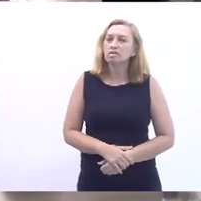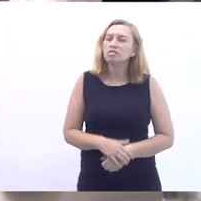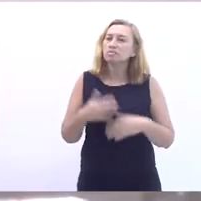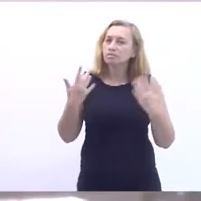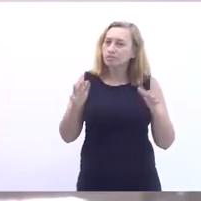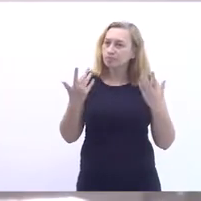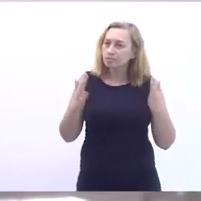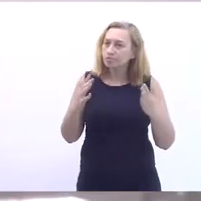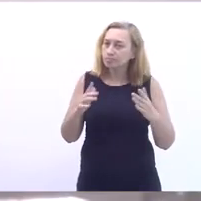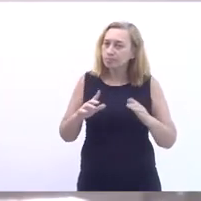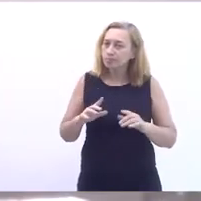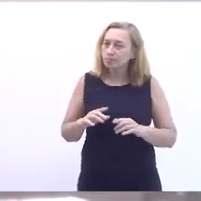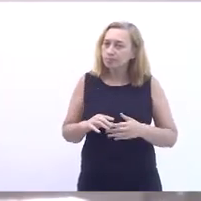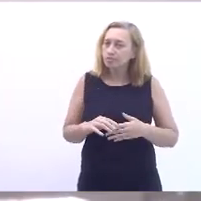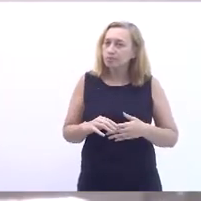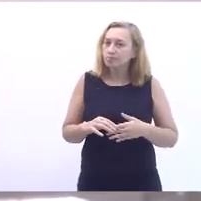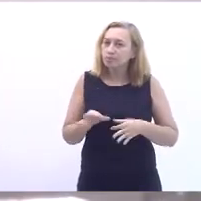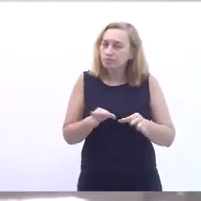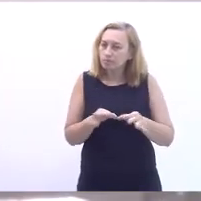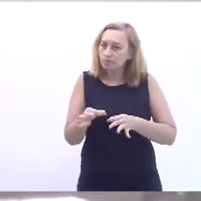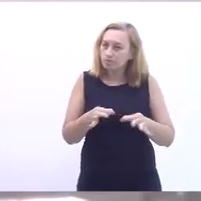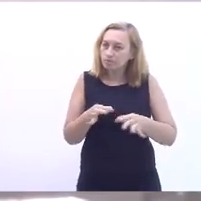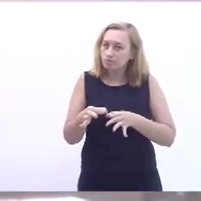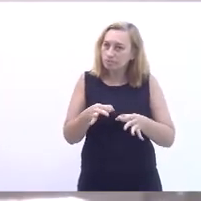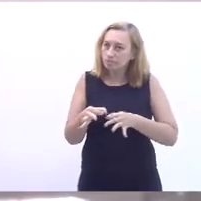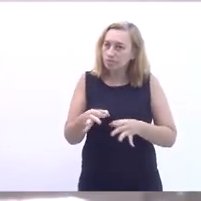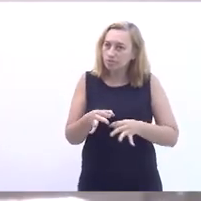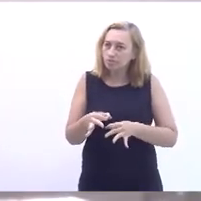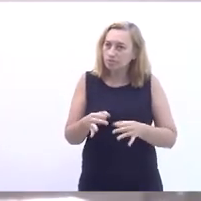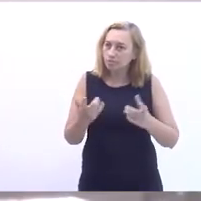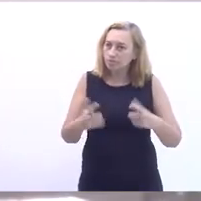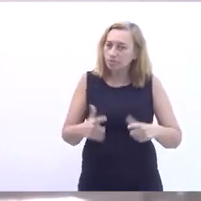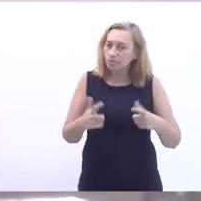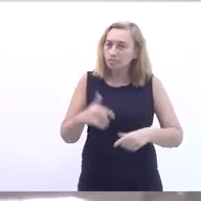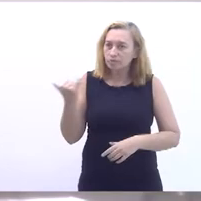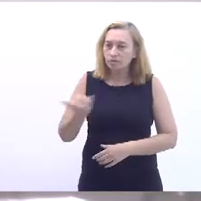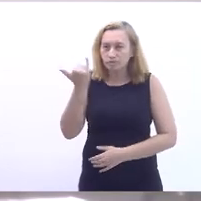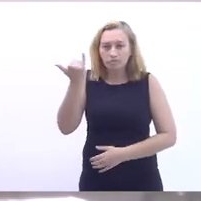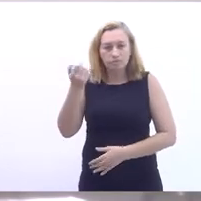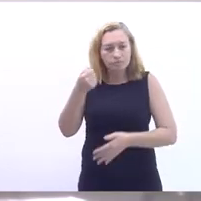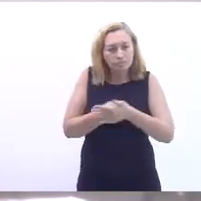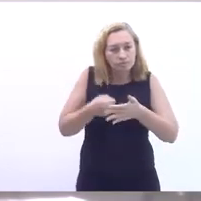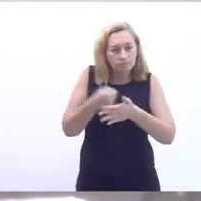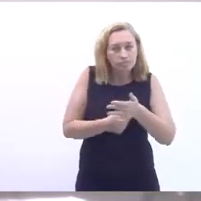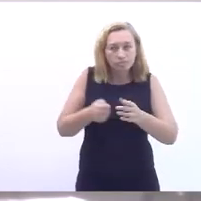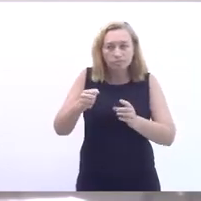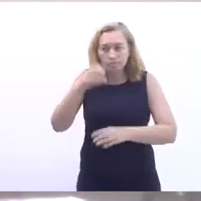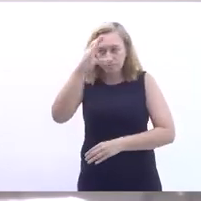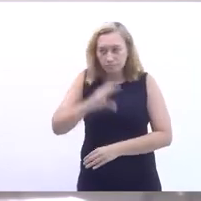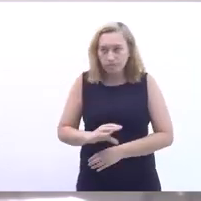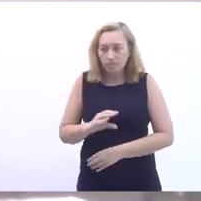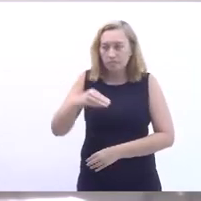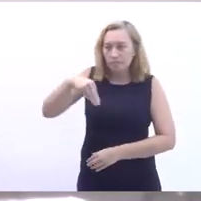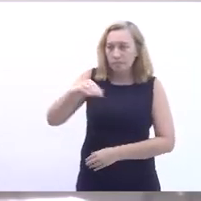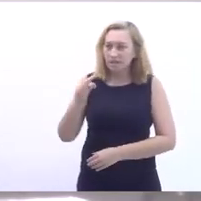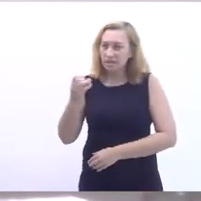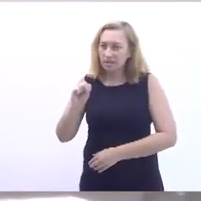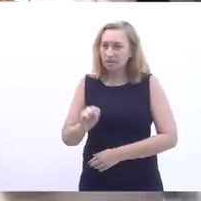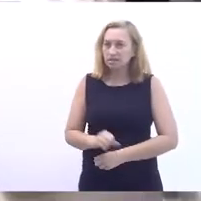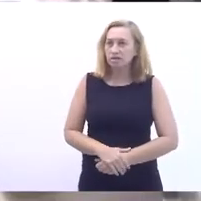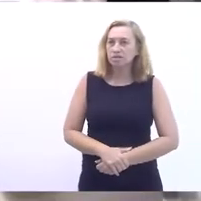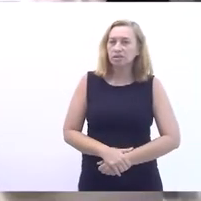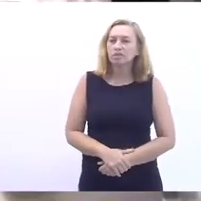daqueles que estão na Linha de Frente organizando esse espaço é importante da resistência da Cidadania Matias é